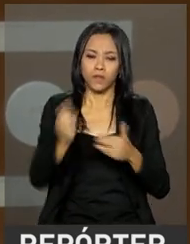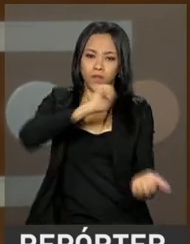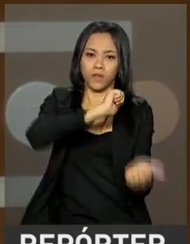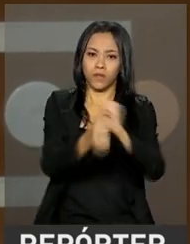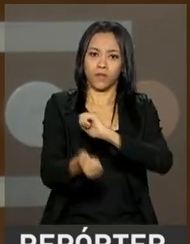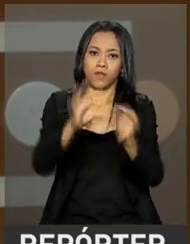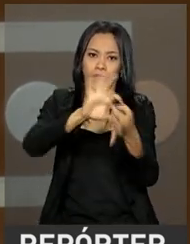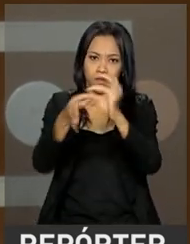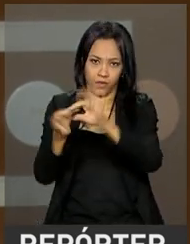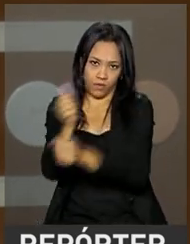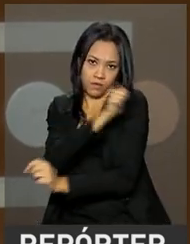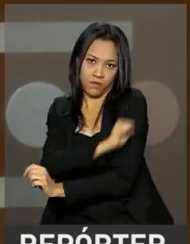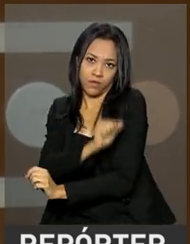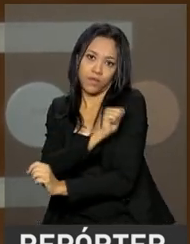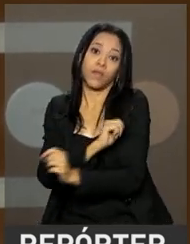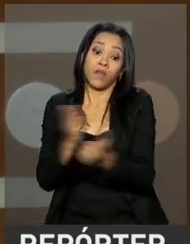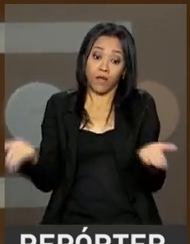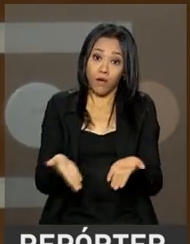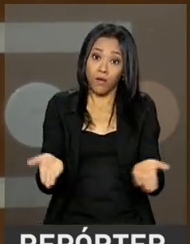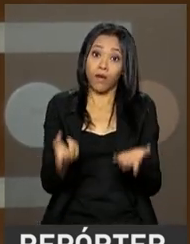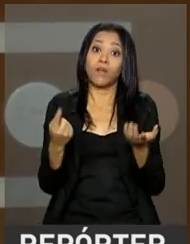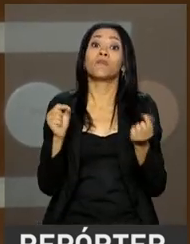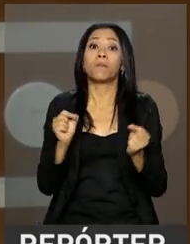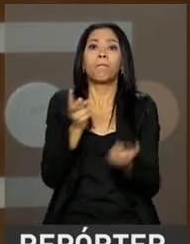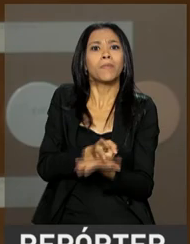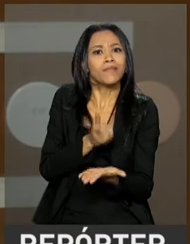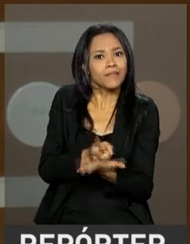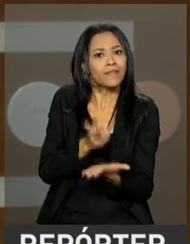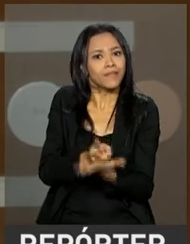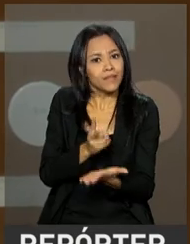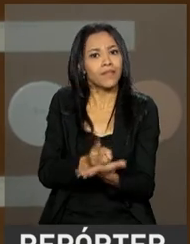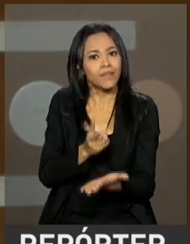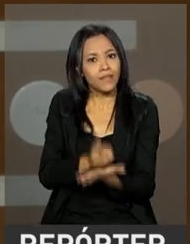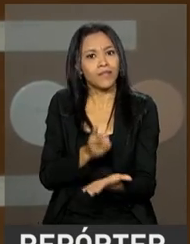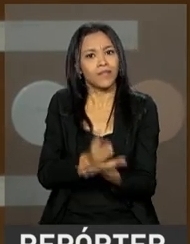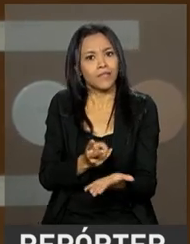jogos olímpicos e nos cabe agora ter essa chama acesa